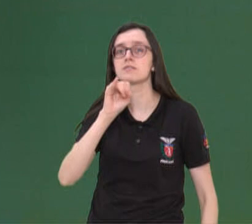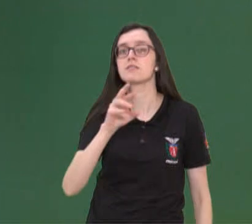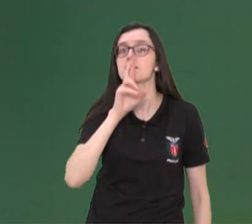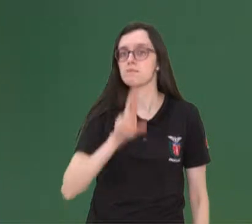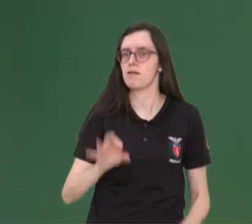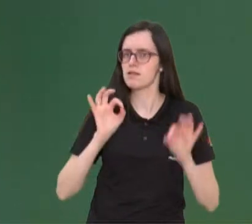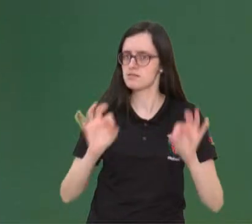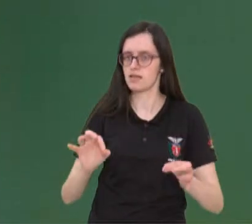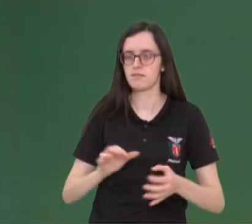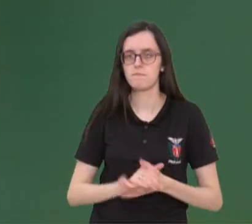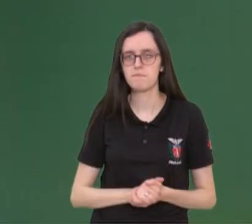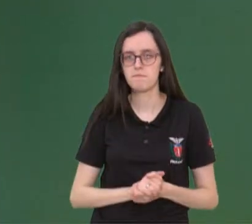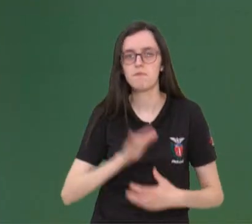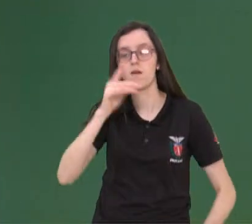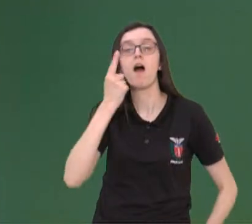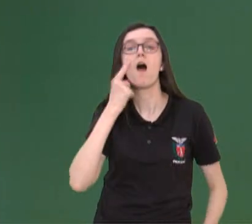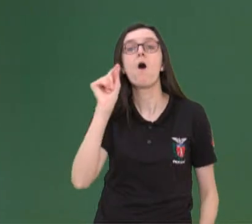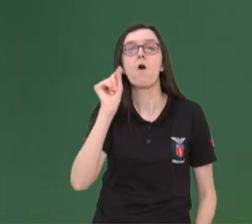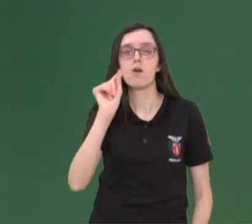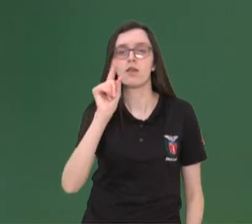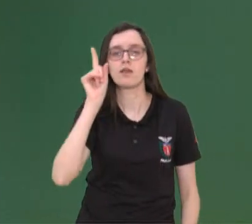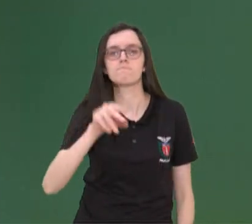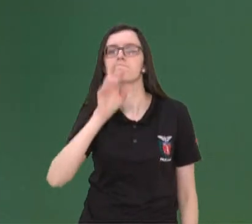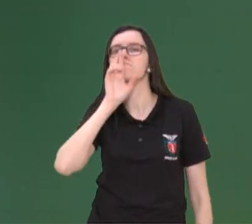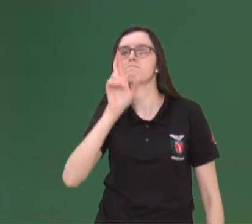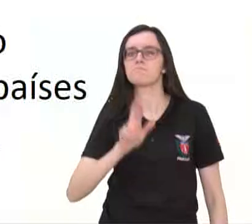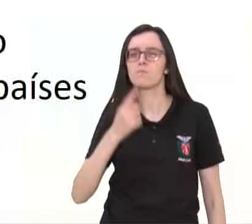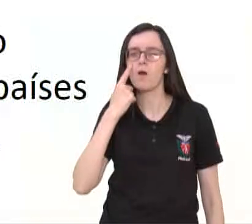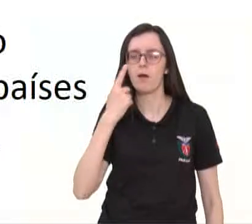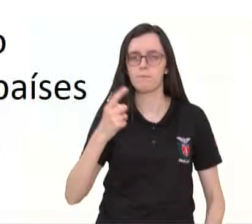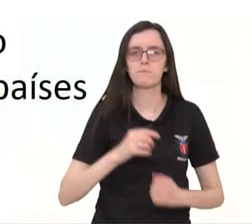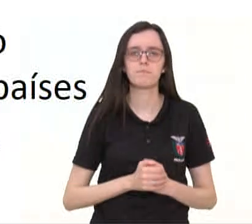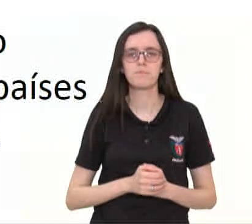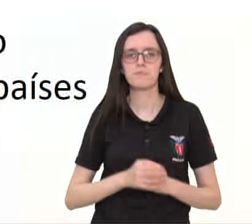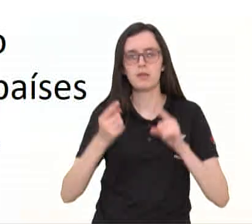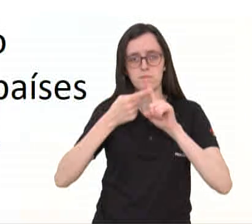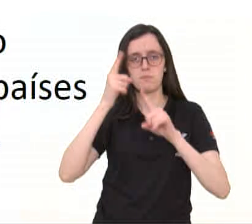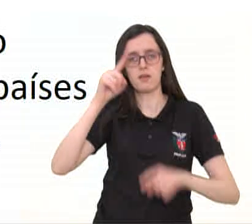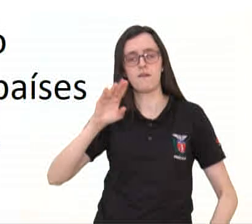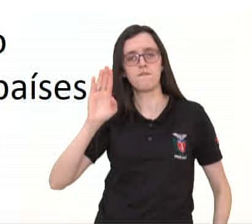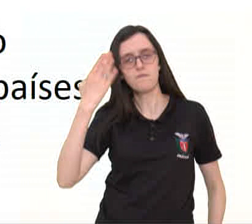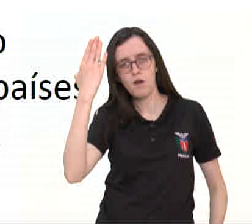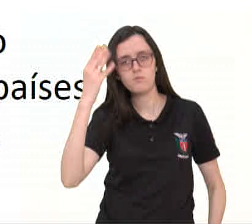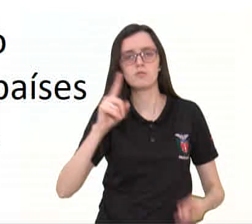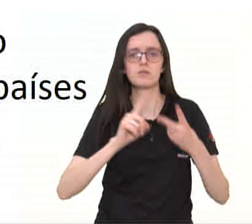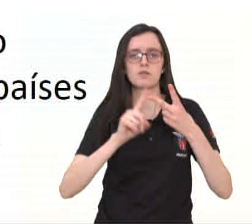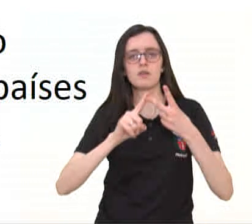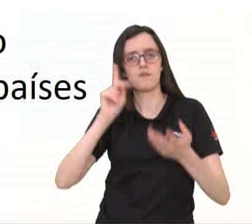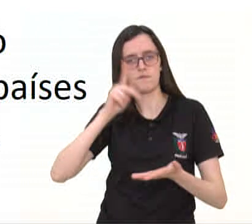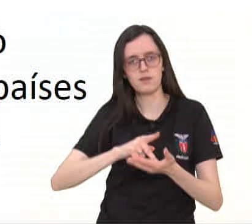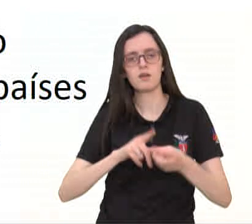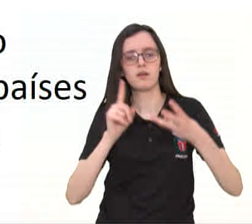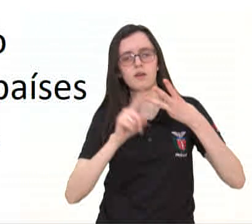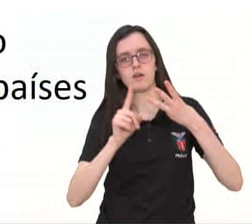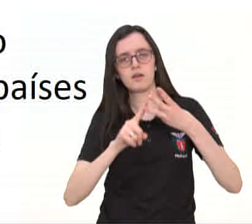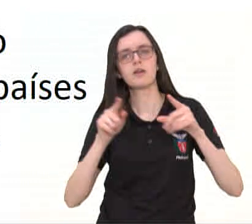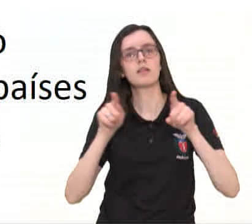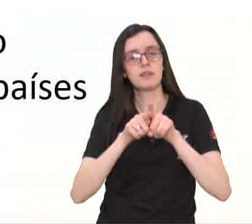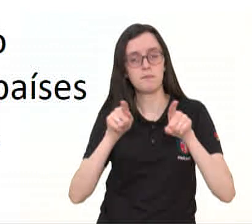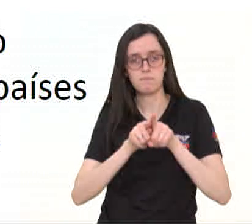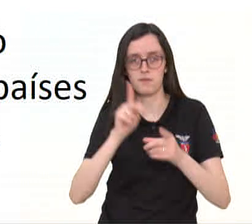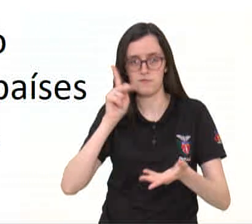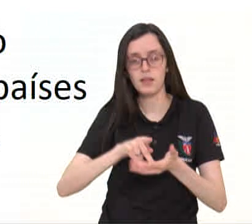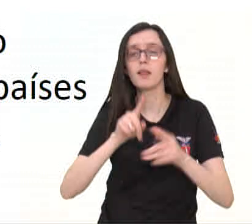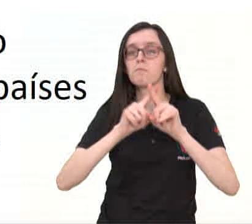está correta. E já vou colocar ali as respostas. Ó. A primeira é falsa, a segunda é verdadeiro e a terceira também,